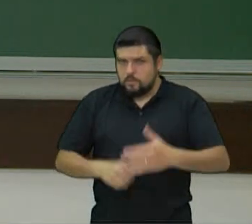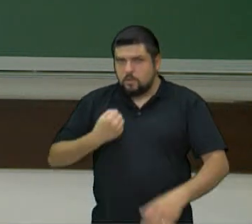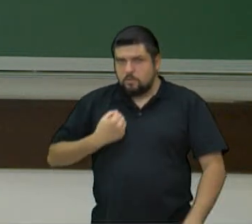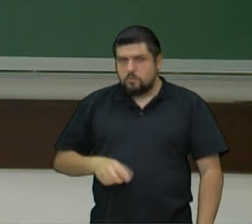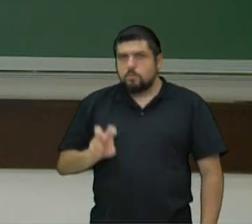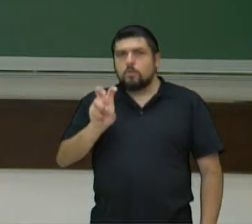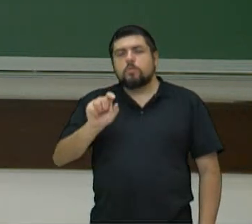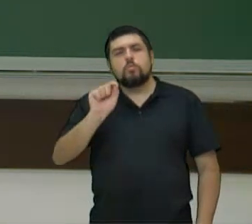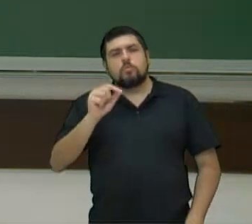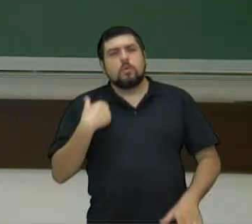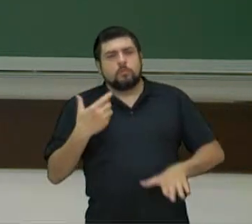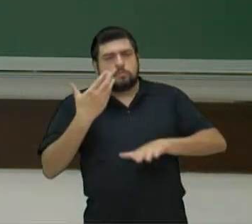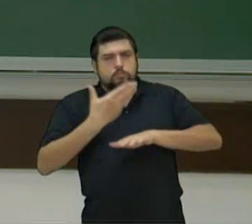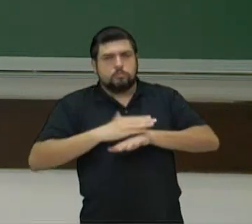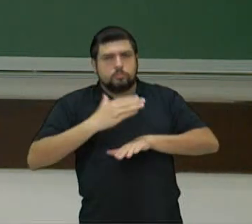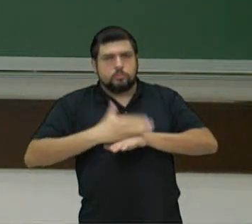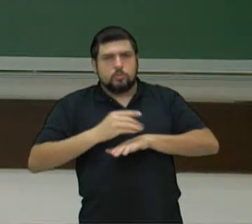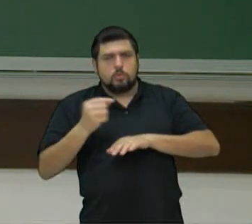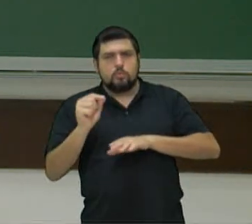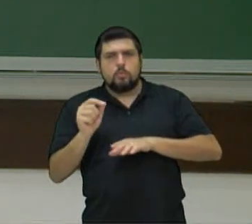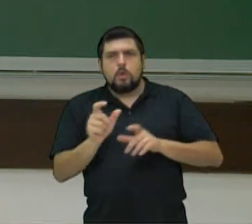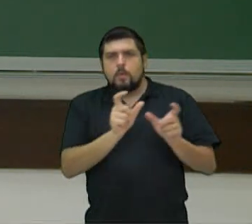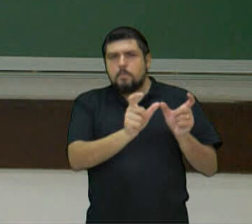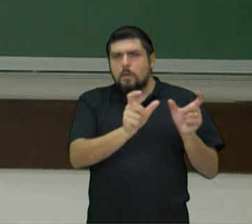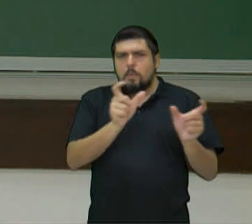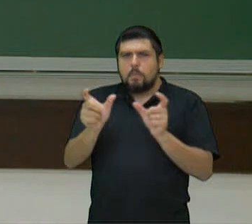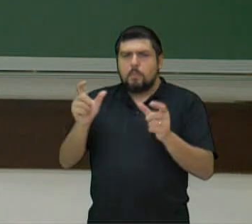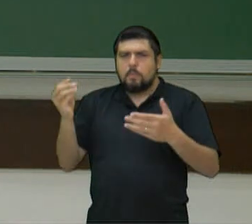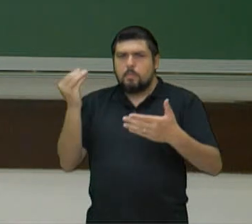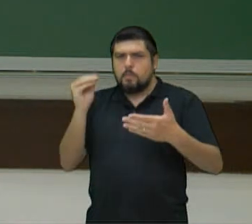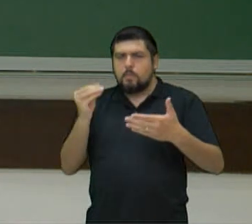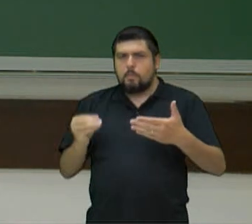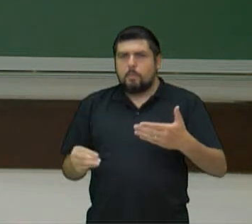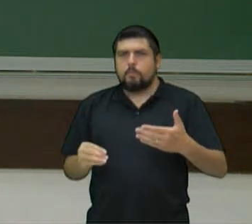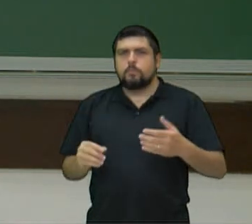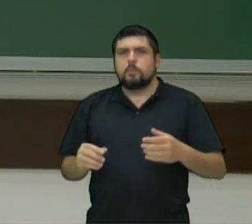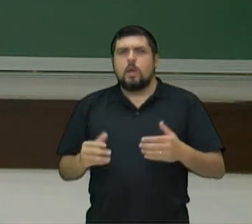para vocês completarem com as linking words. Eu dividi ele em